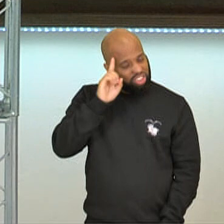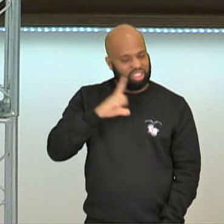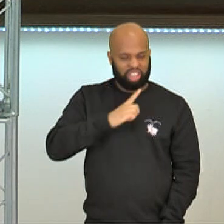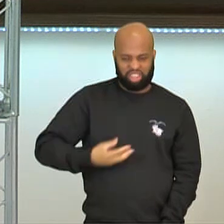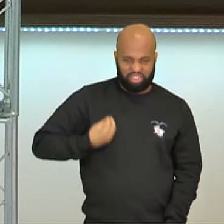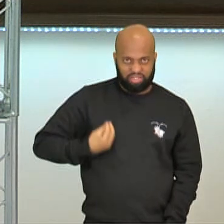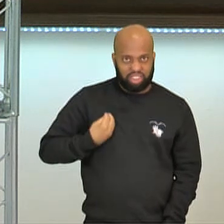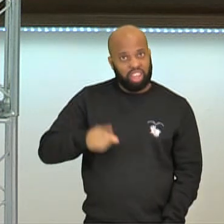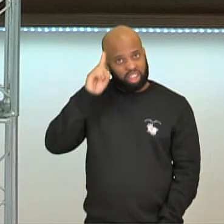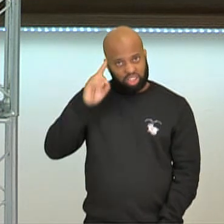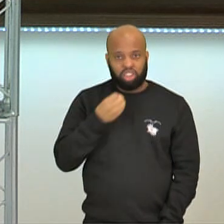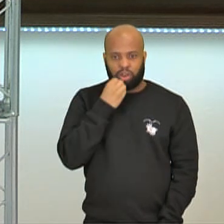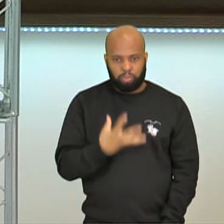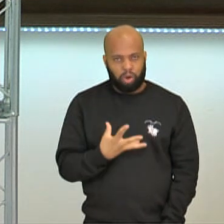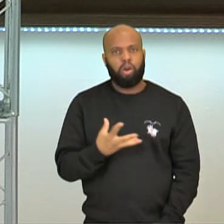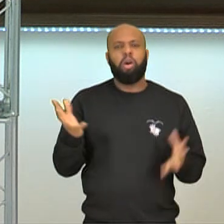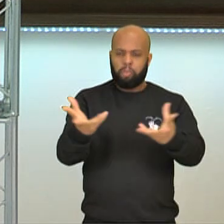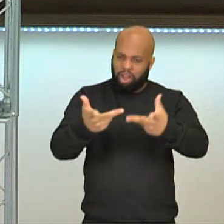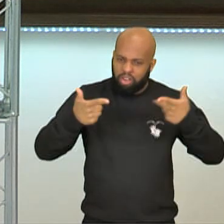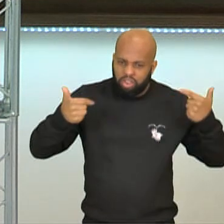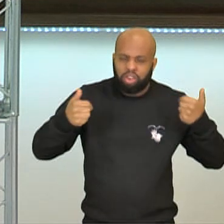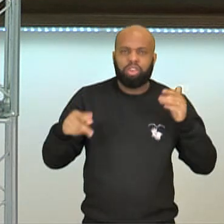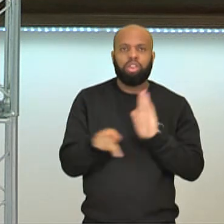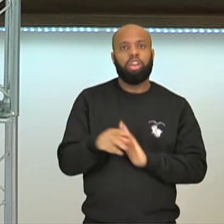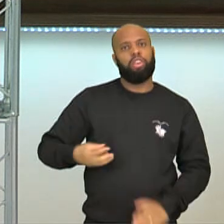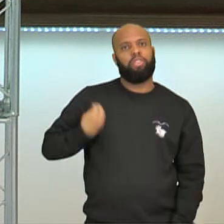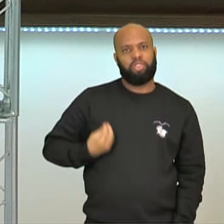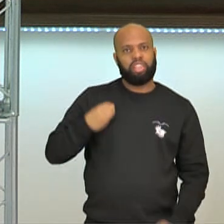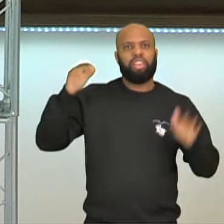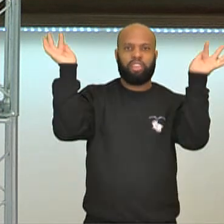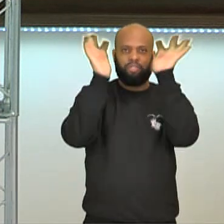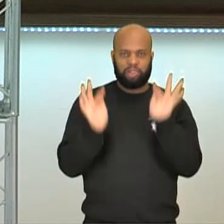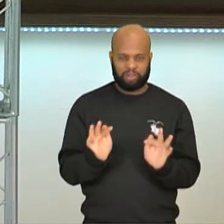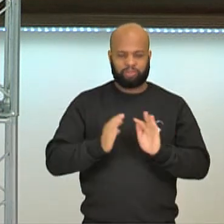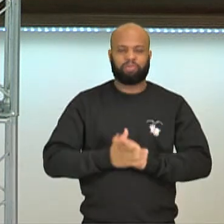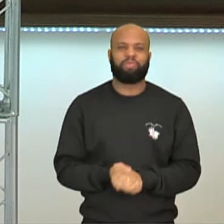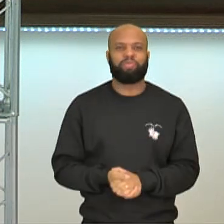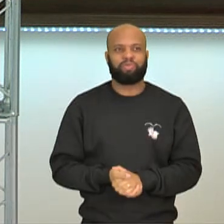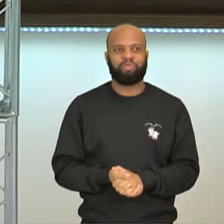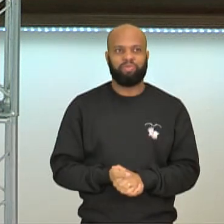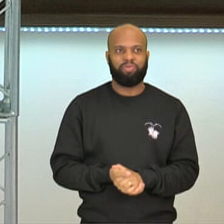dia excelente para ser, para a gente viver, para ser feliz, tá?